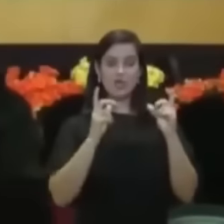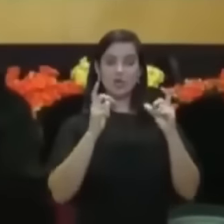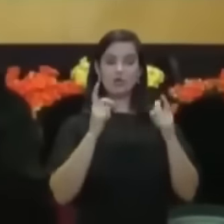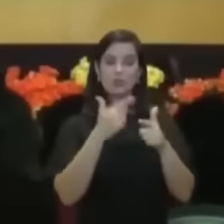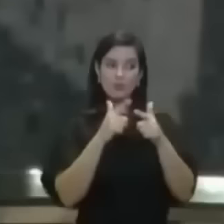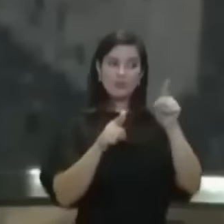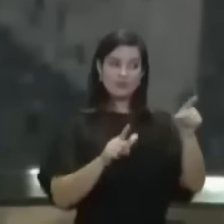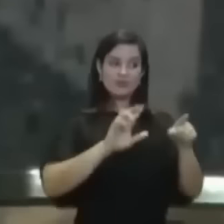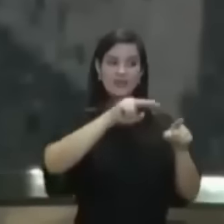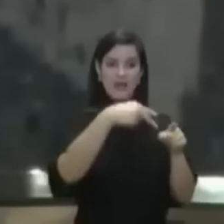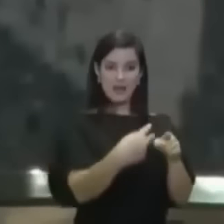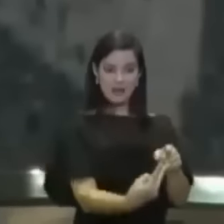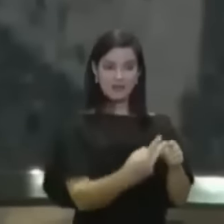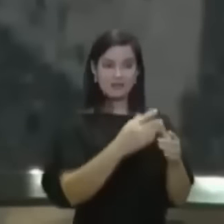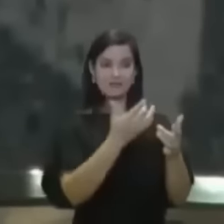eu vou levantar você.